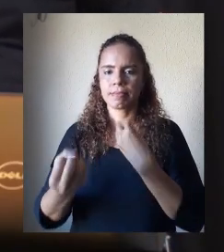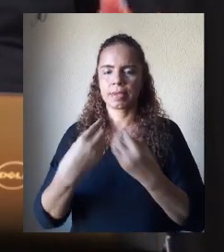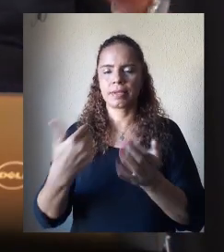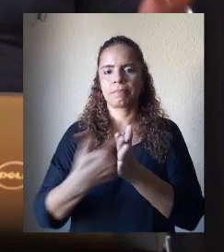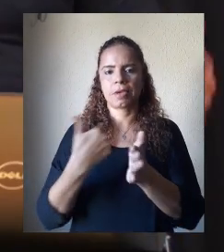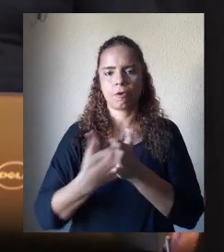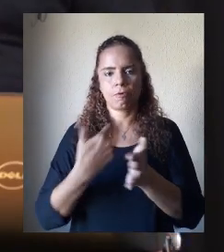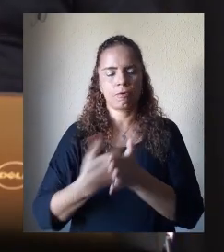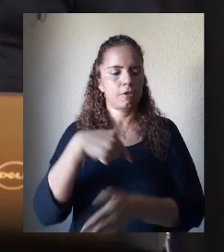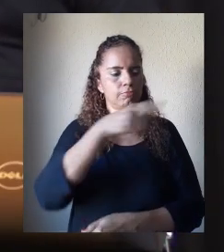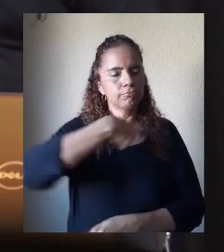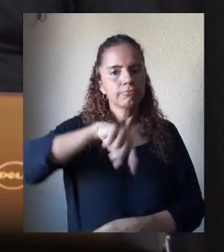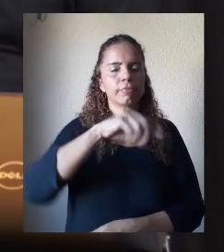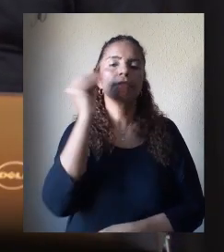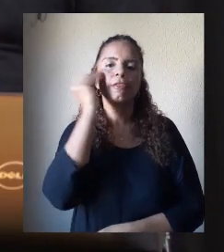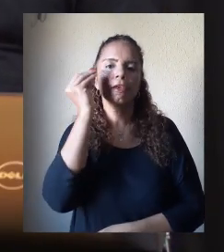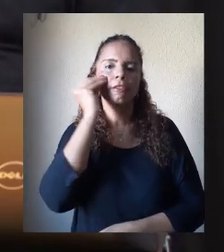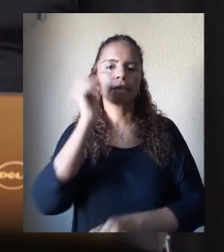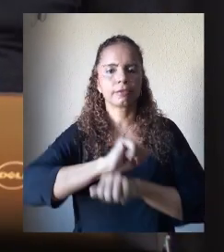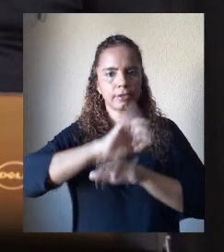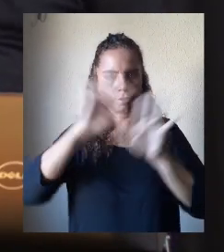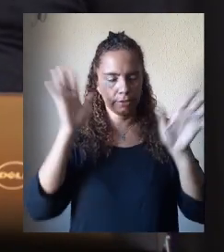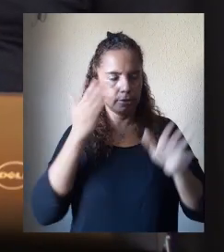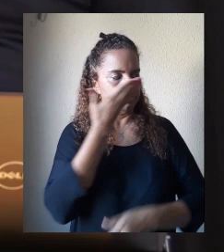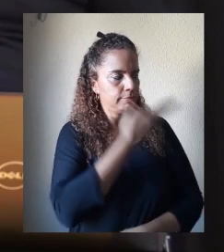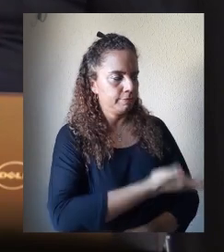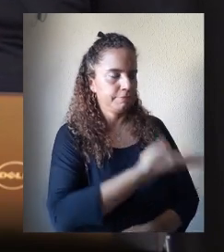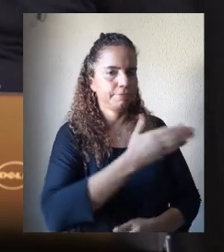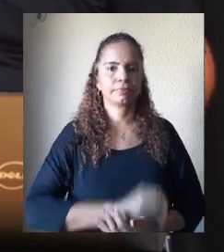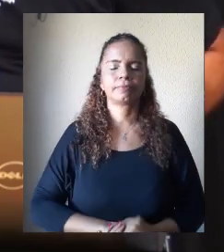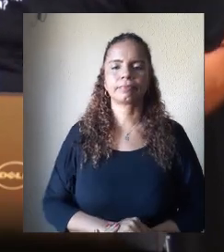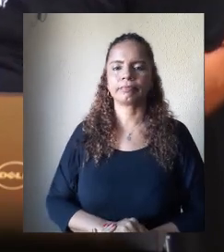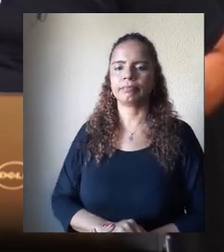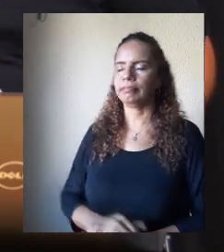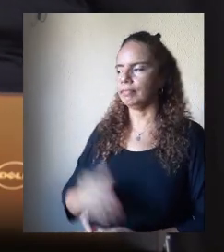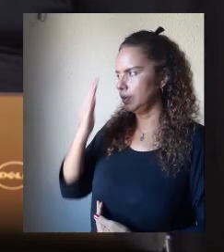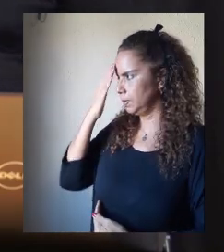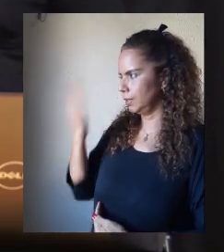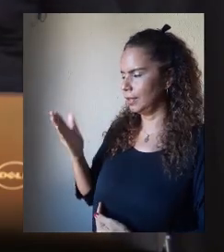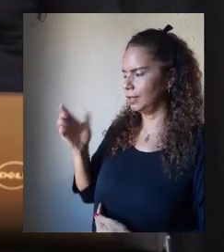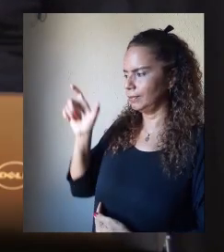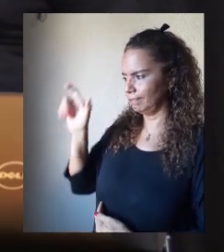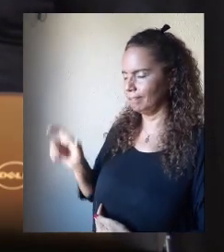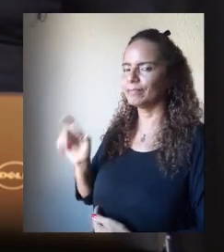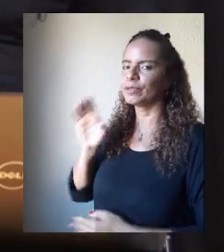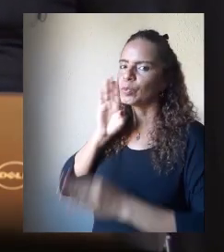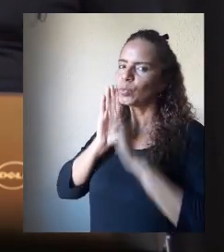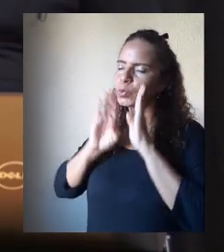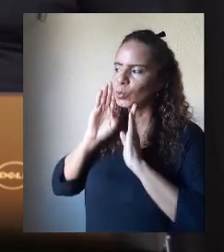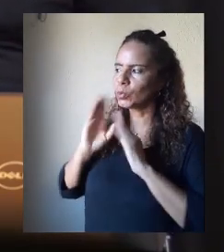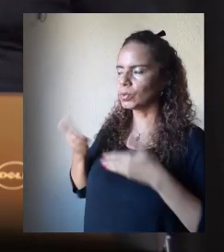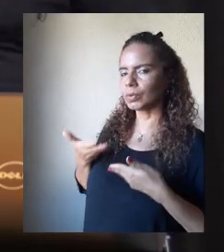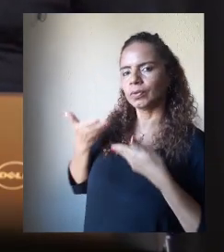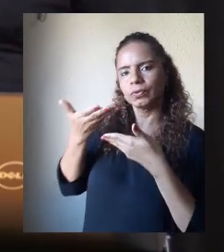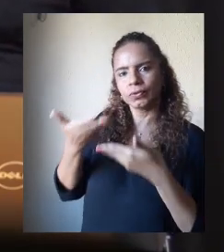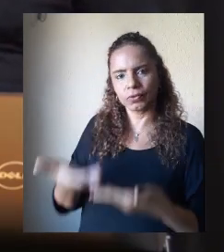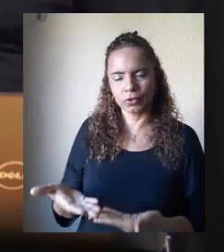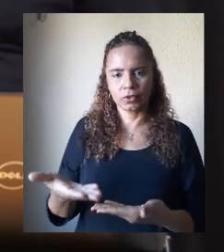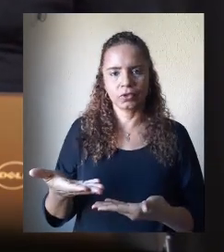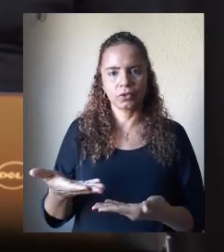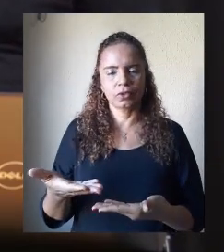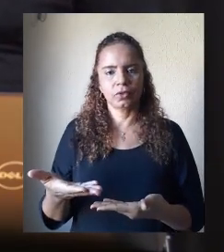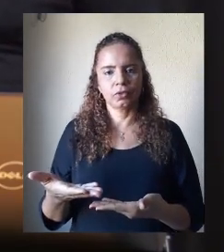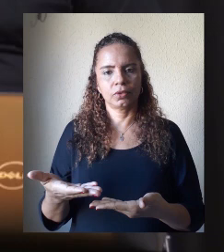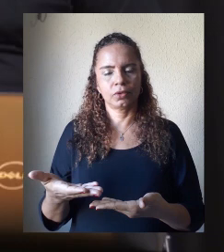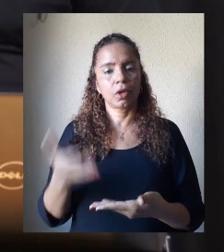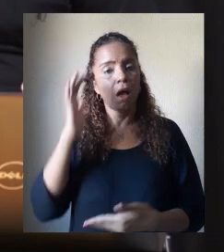perguntas e a gente tentar esclarecer o máximo aqui com o professor Guilherme. Então, Guilherme. Obrigado, professor Bruno, pelo convite.